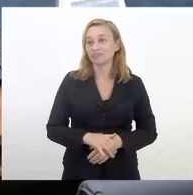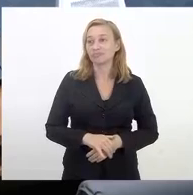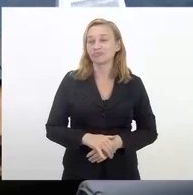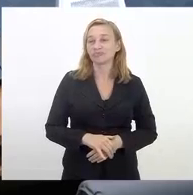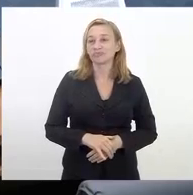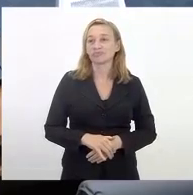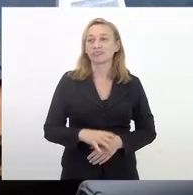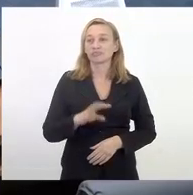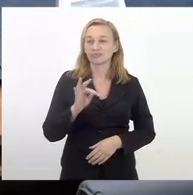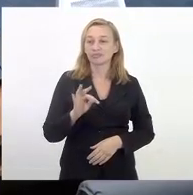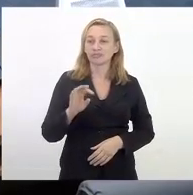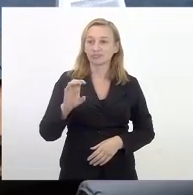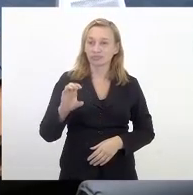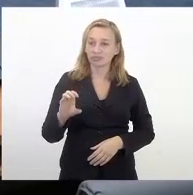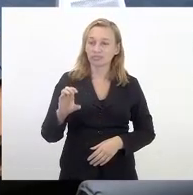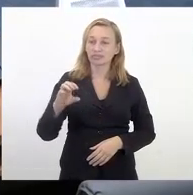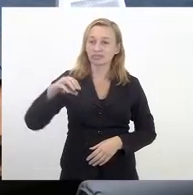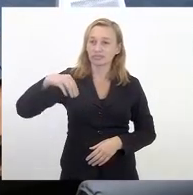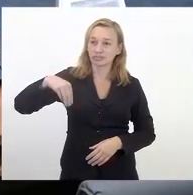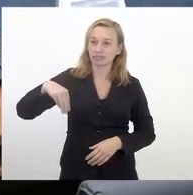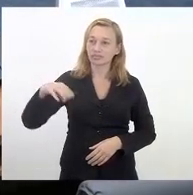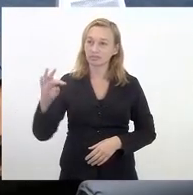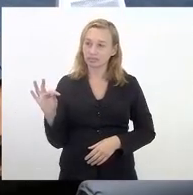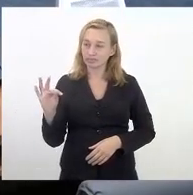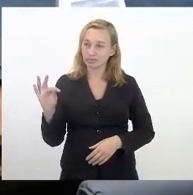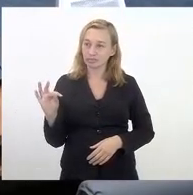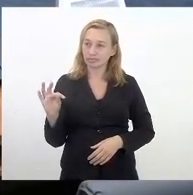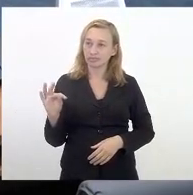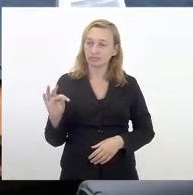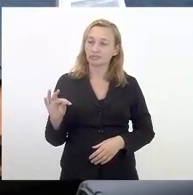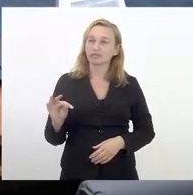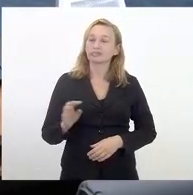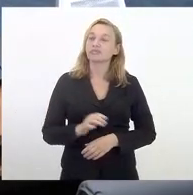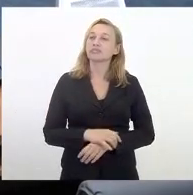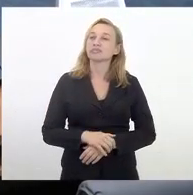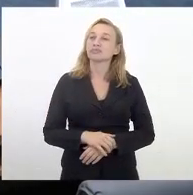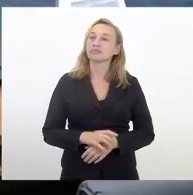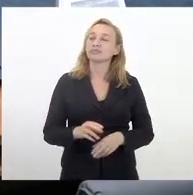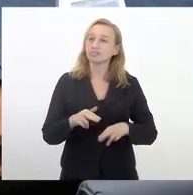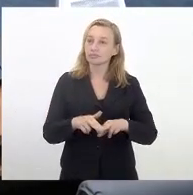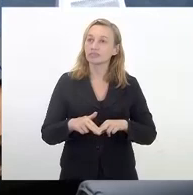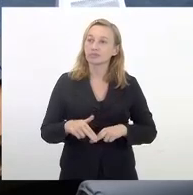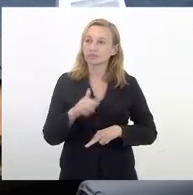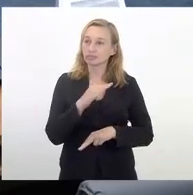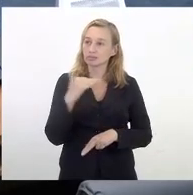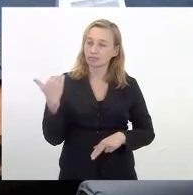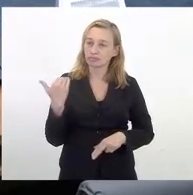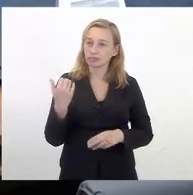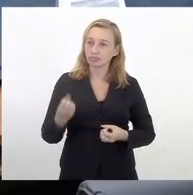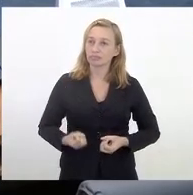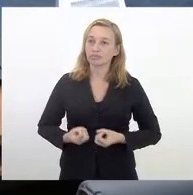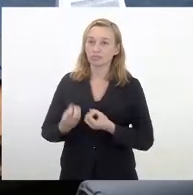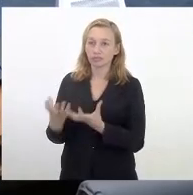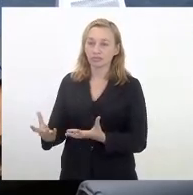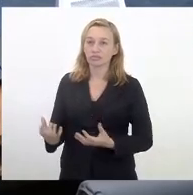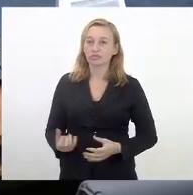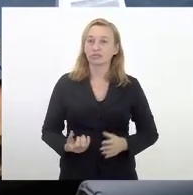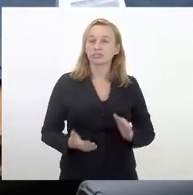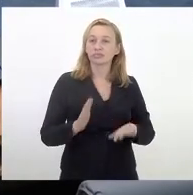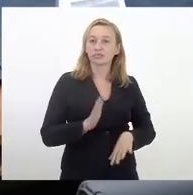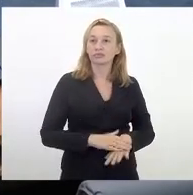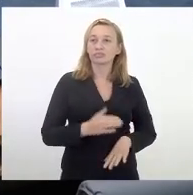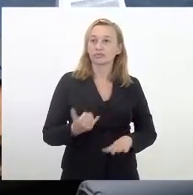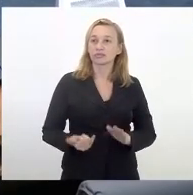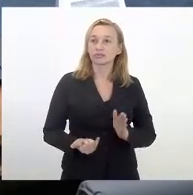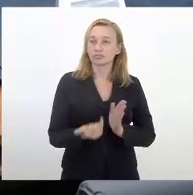itcmd imposto transmissão de causa Mortis e doação é um que um dos impostos que tem